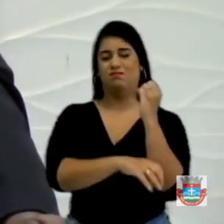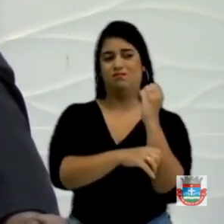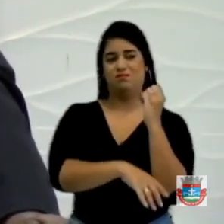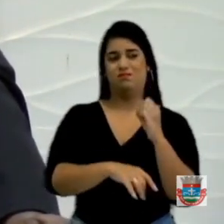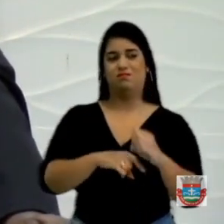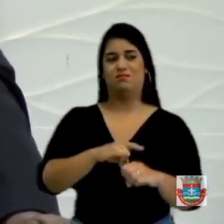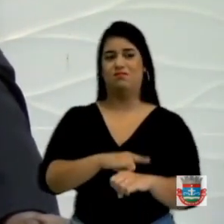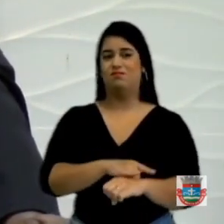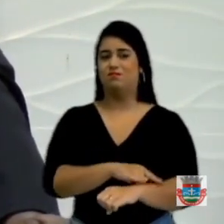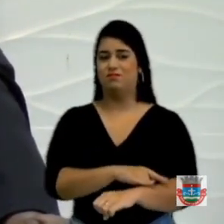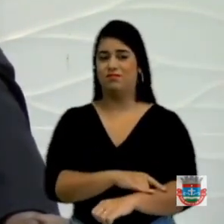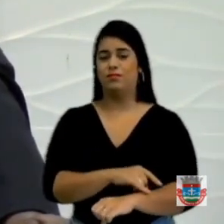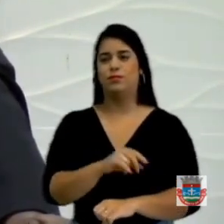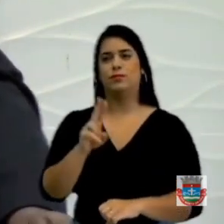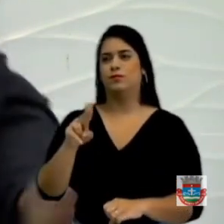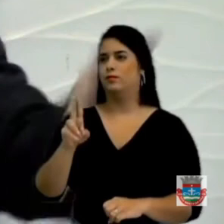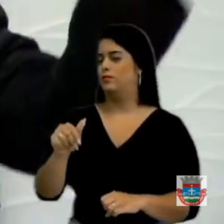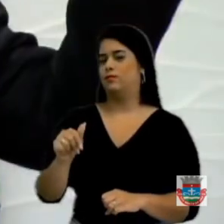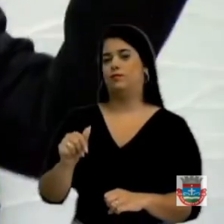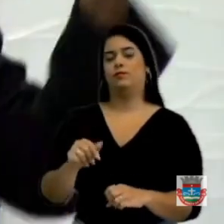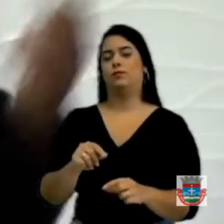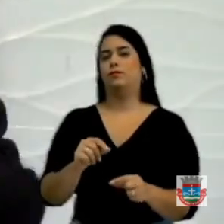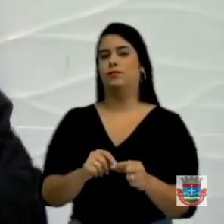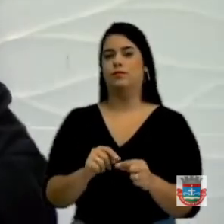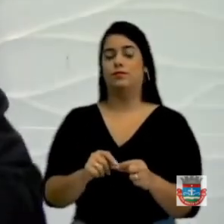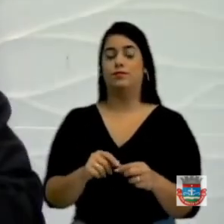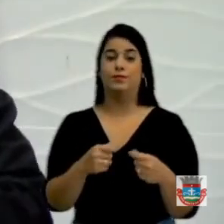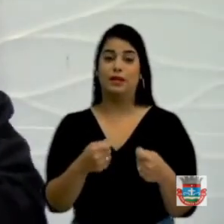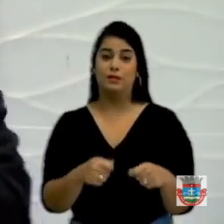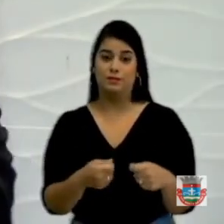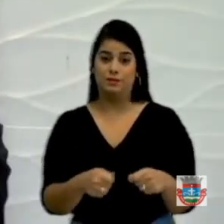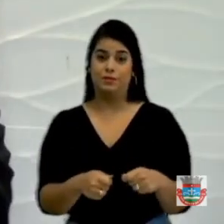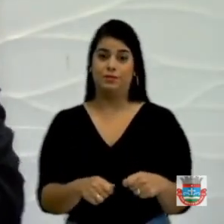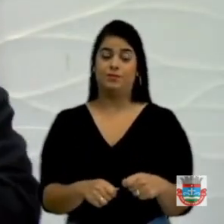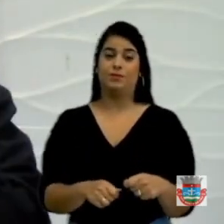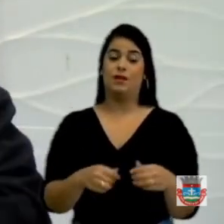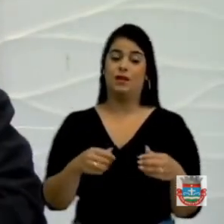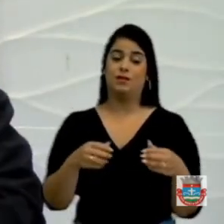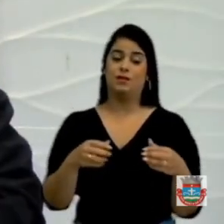população. Foi necessário a gente pedir ao pessoal